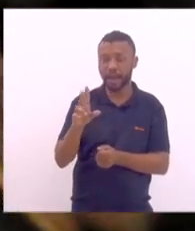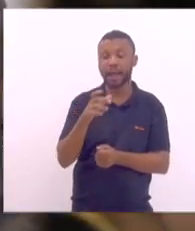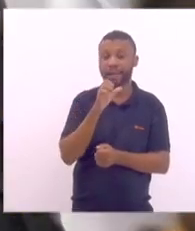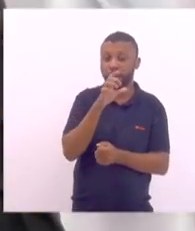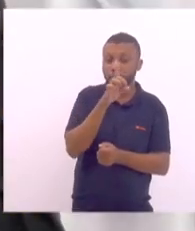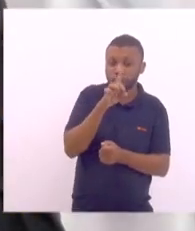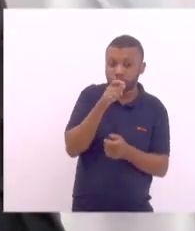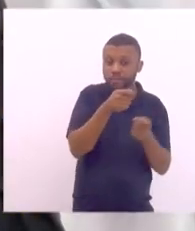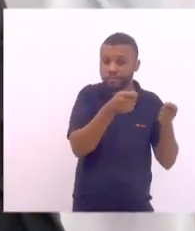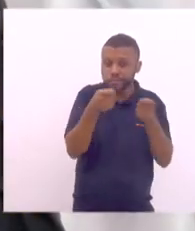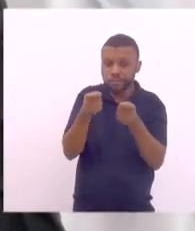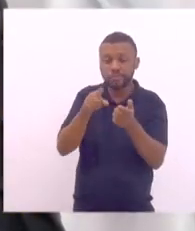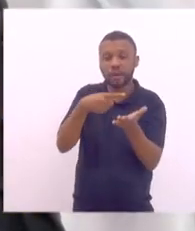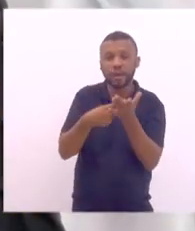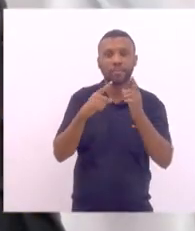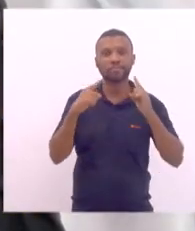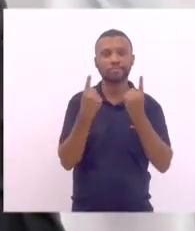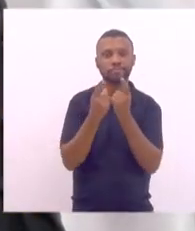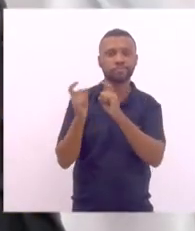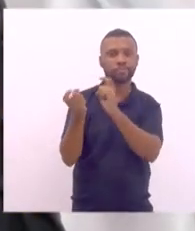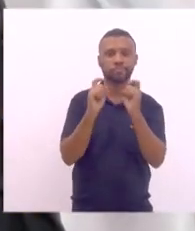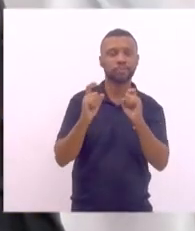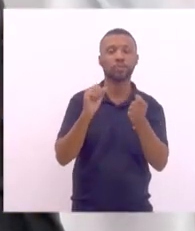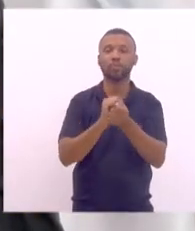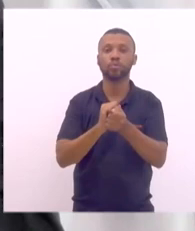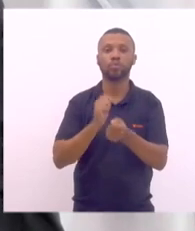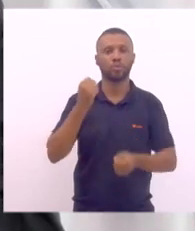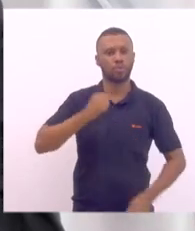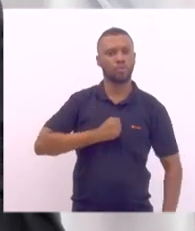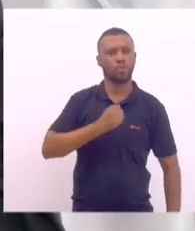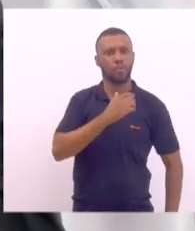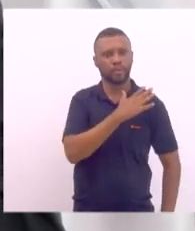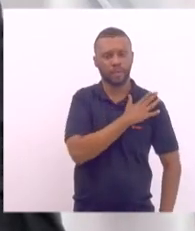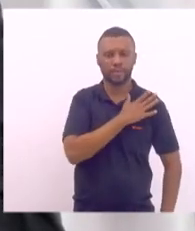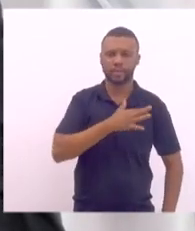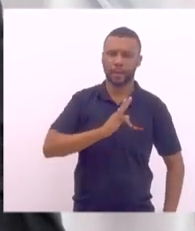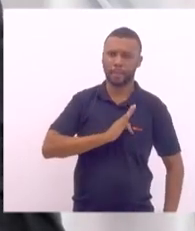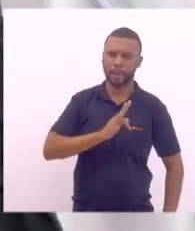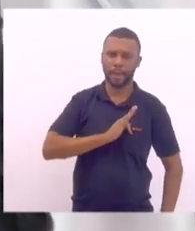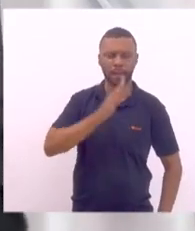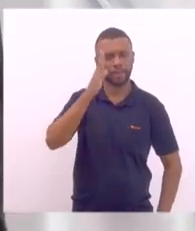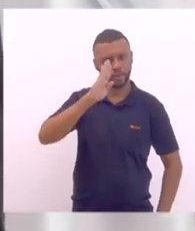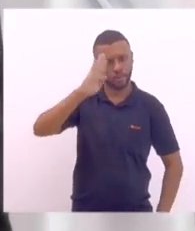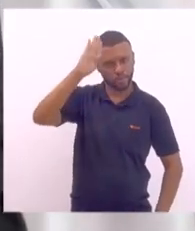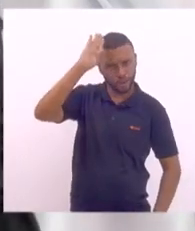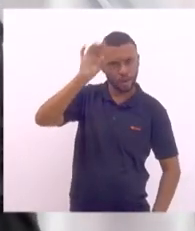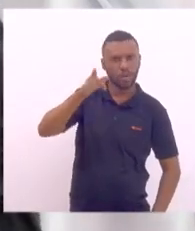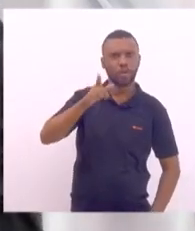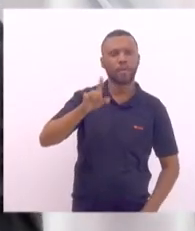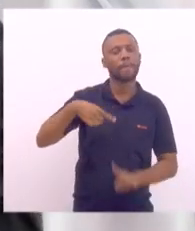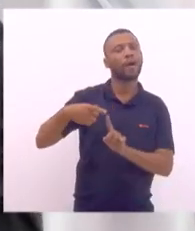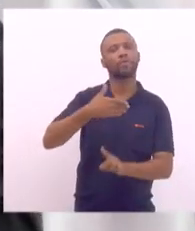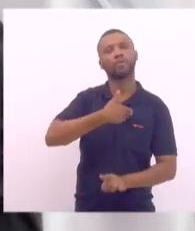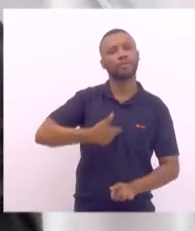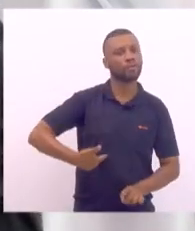no governo, com o comandante da PM, comandante do bombeiro e o governador, para que a gente possa...